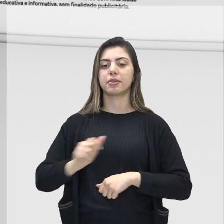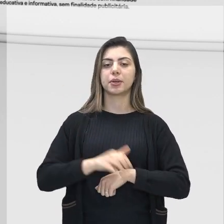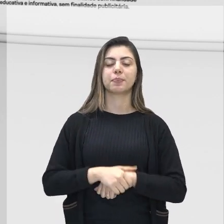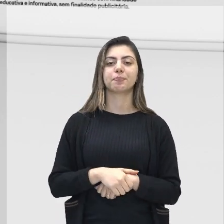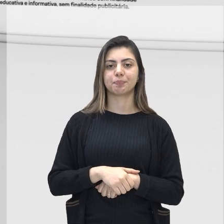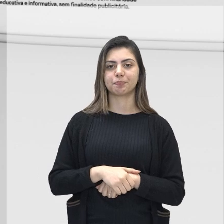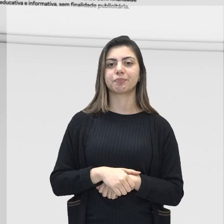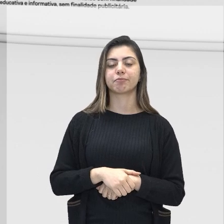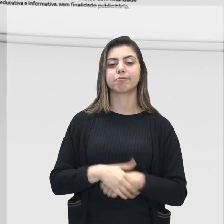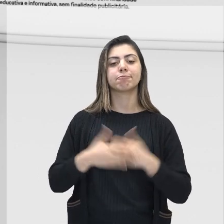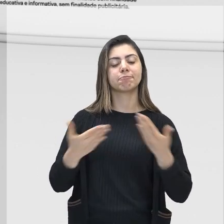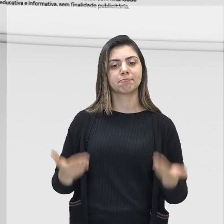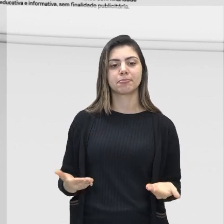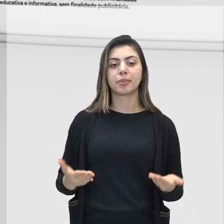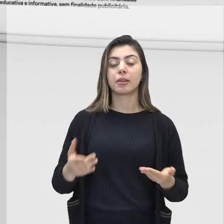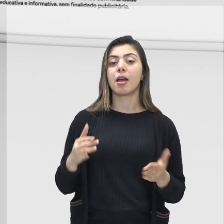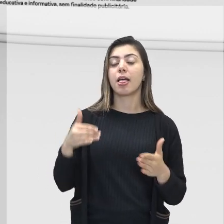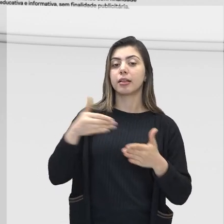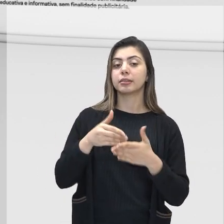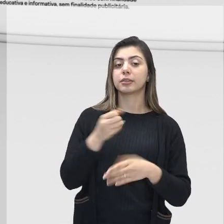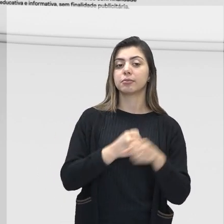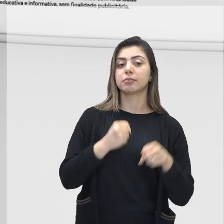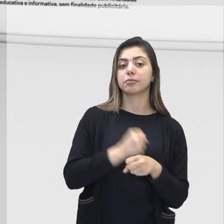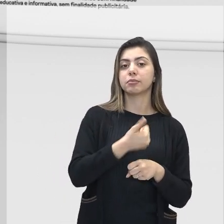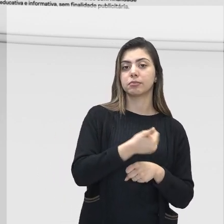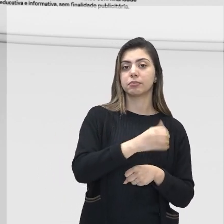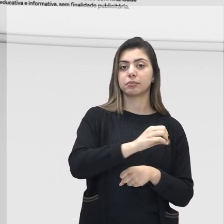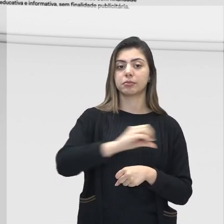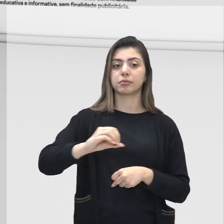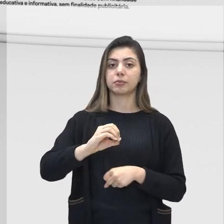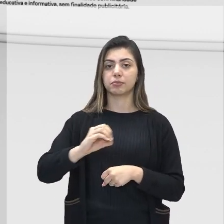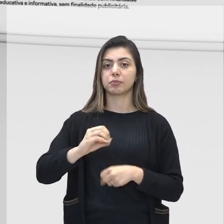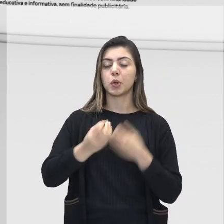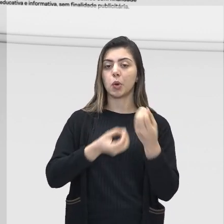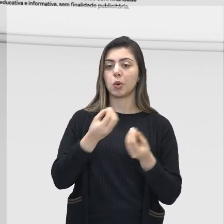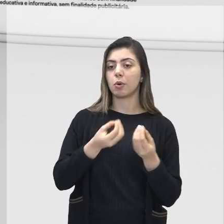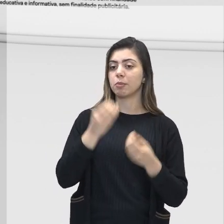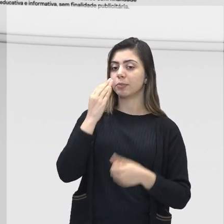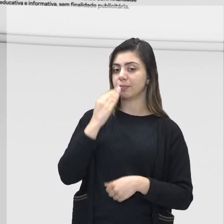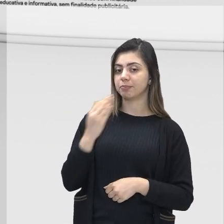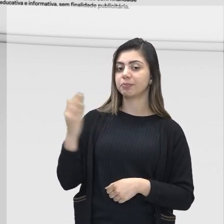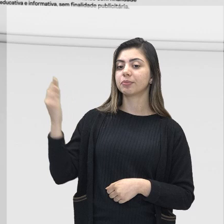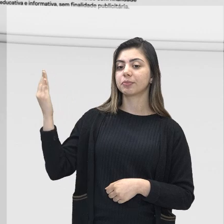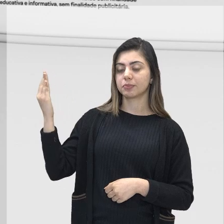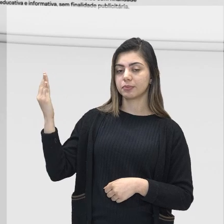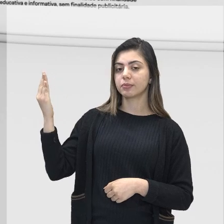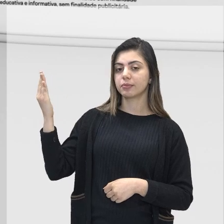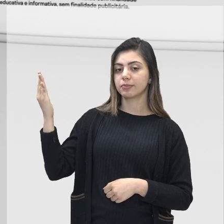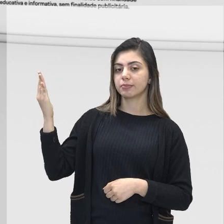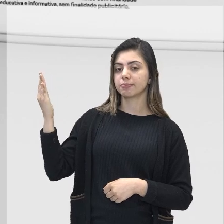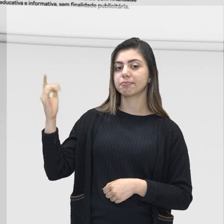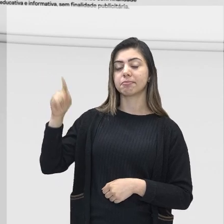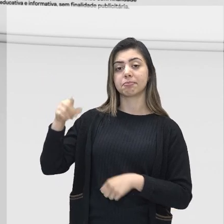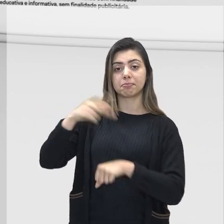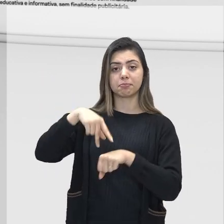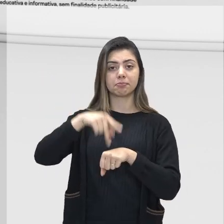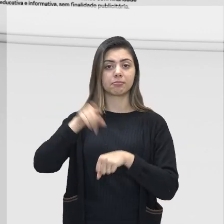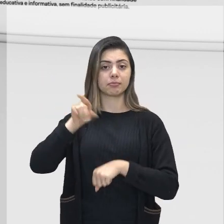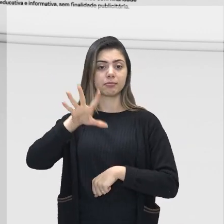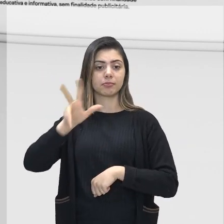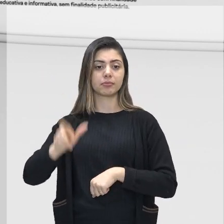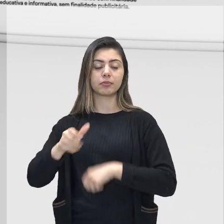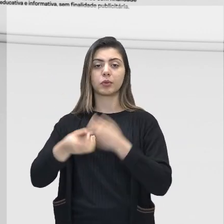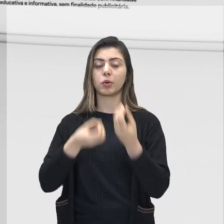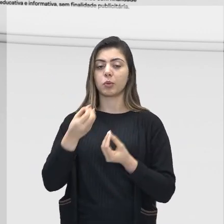tá certo? Então, até 1900, a gente tinha essa realidade aqui, olha, dos países africanos. Então, nós tínhamos aqui